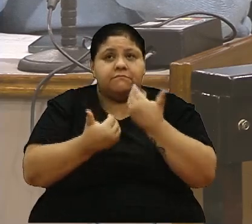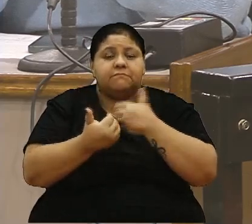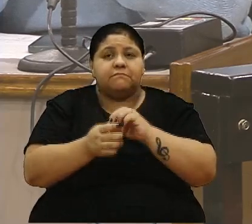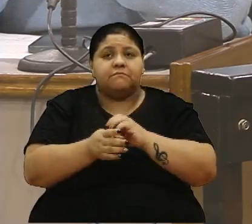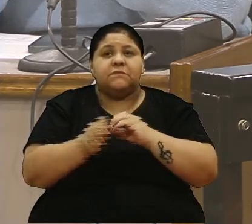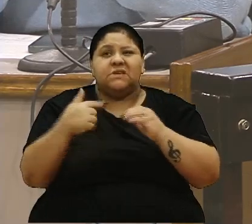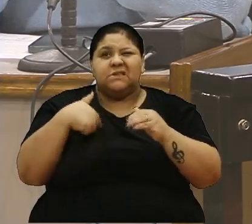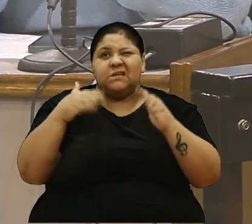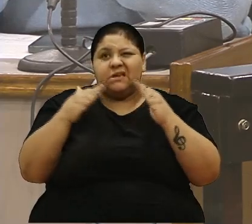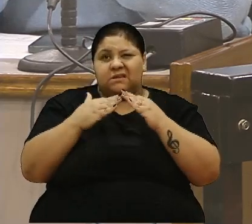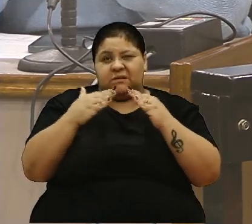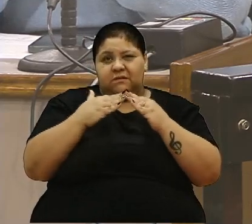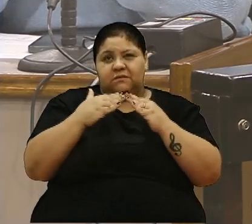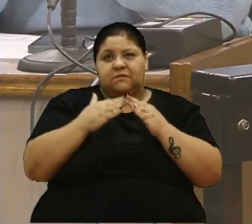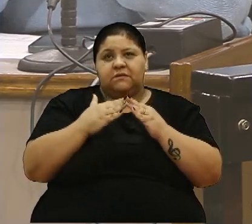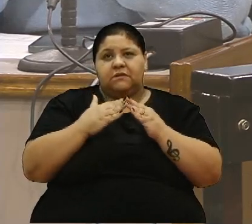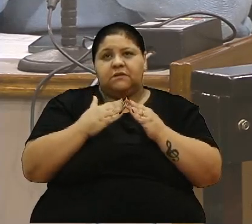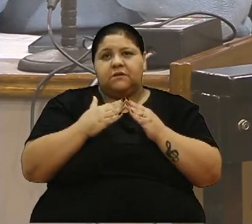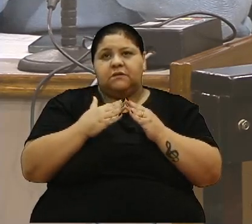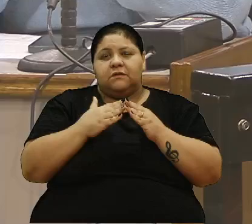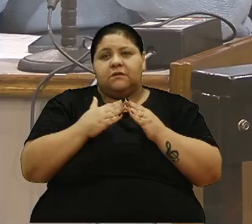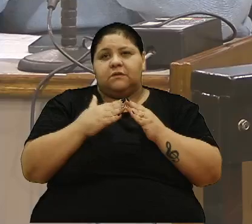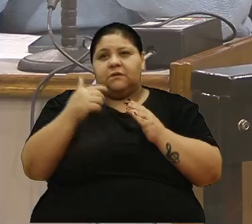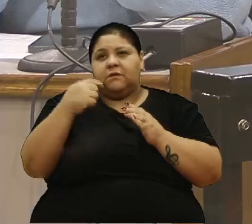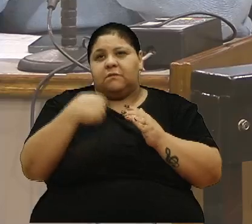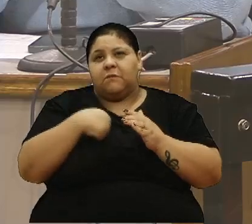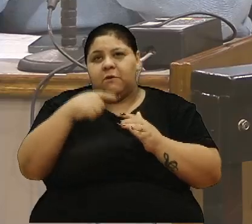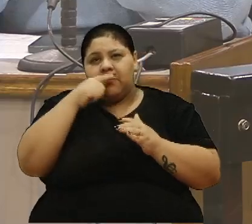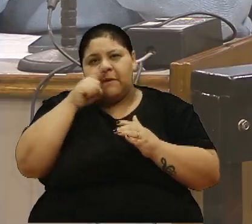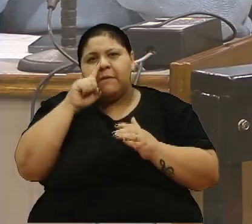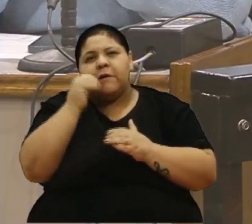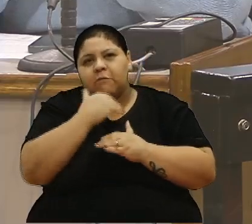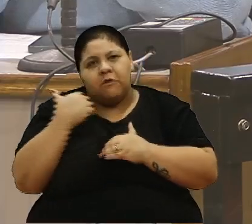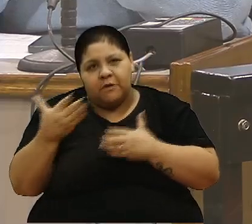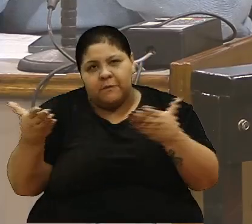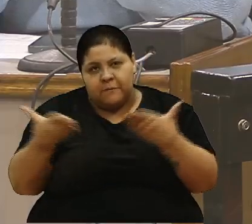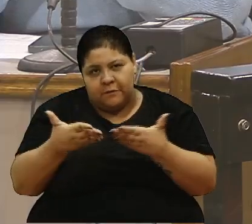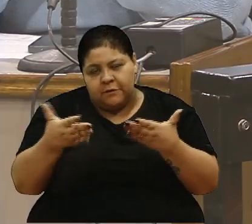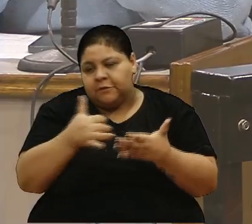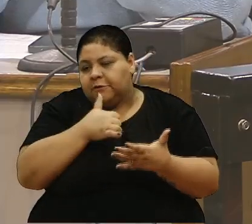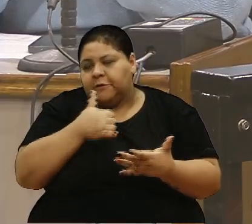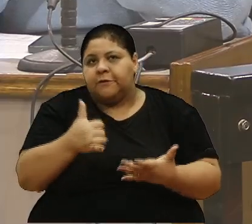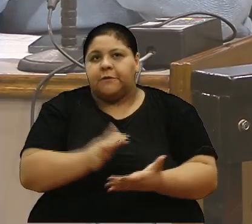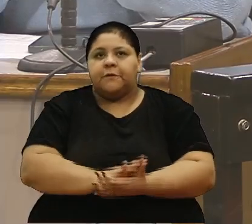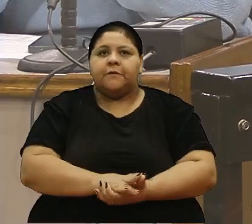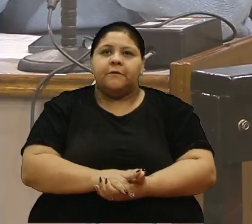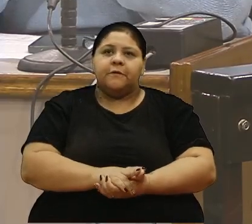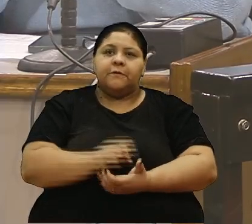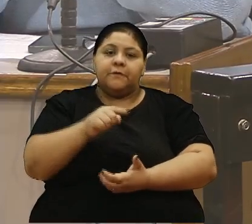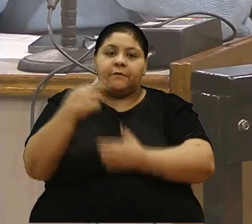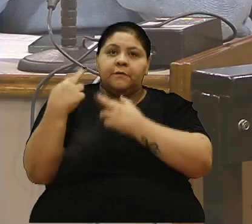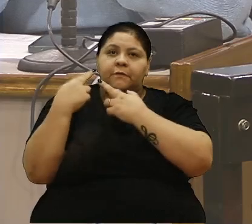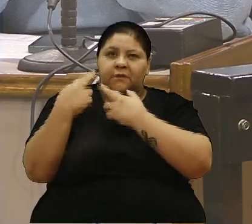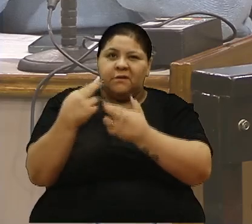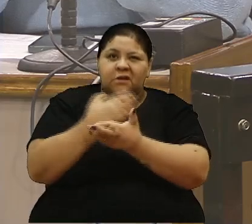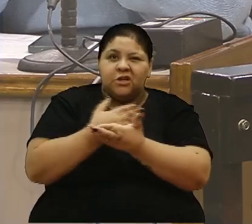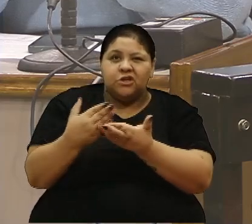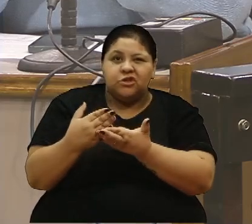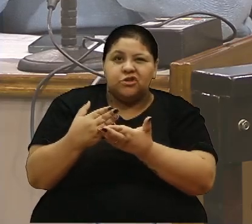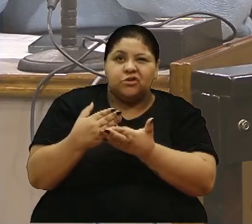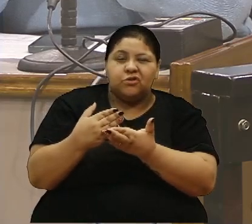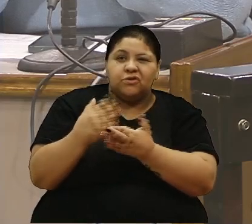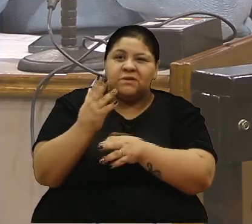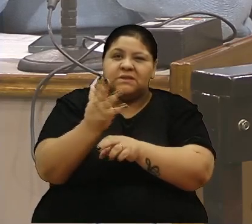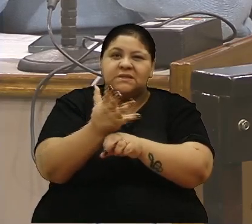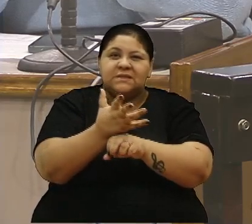dos meus pais, que eu não tenho, infelizmente, hoje, nem meu pai, nem minha mãe. E essa responsabilidade veio cedo para